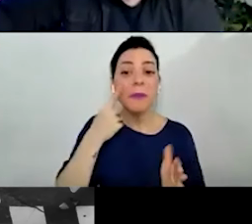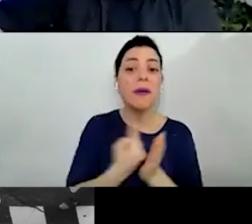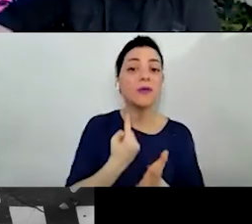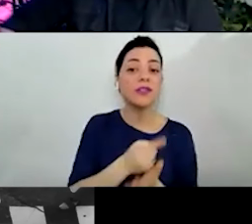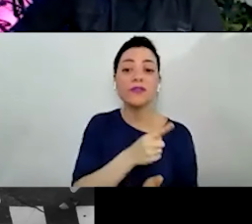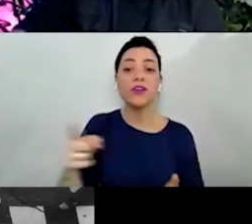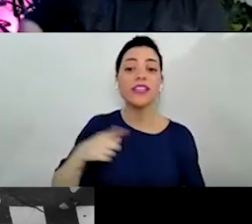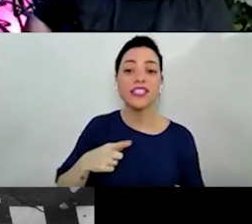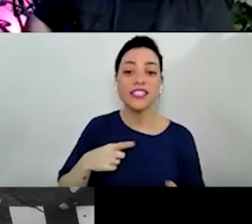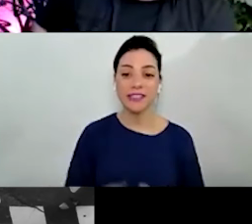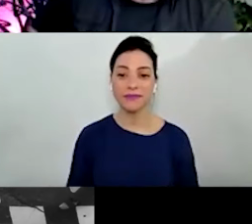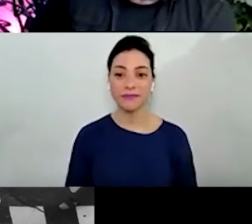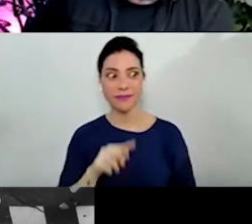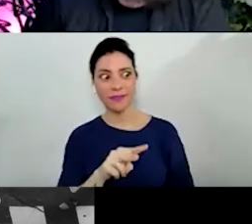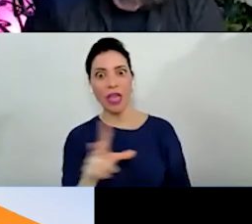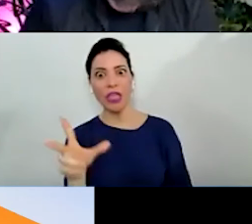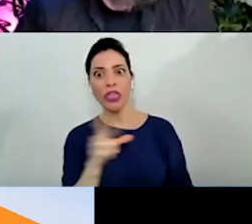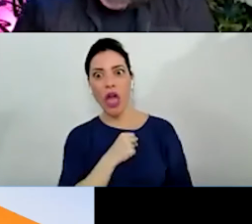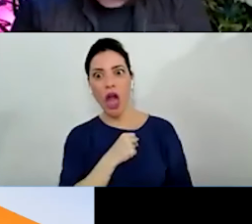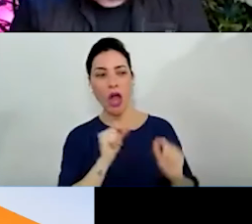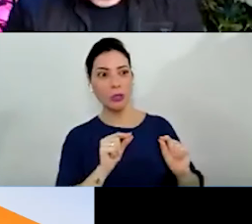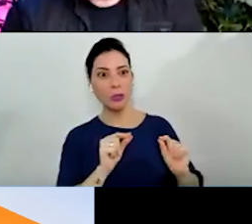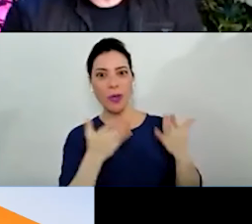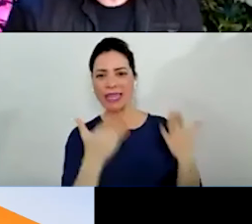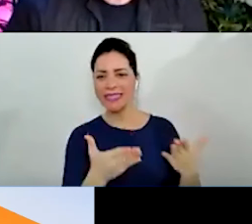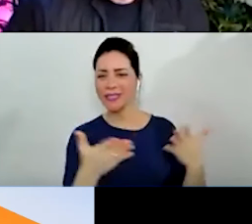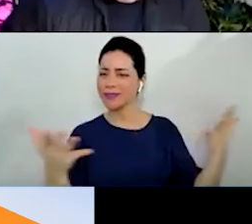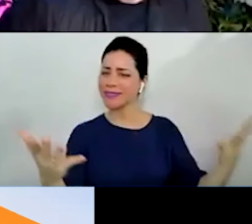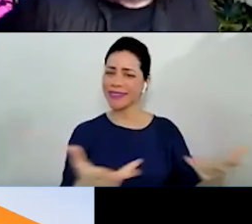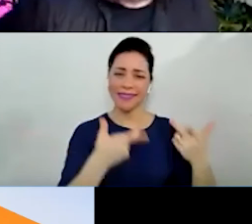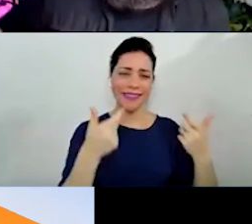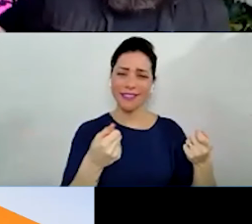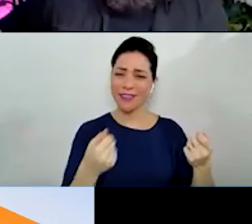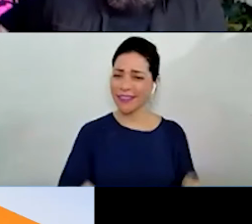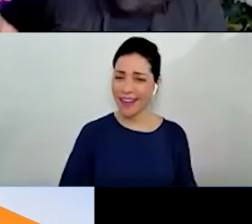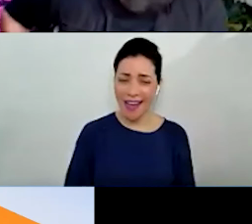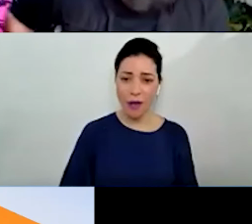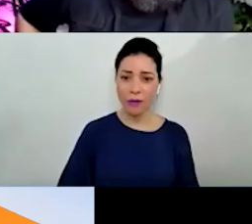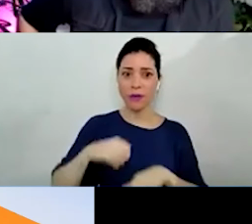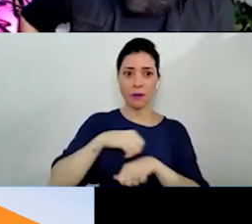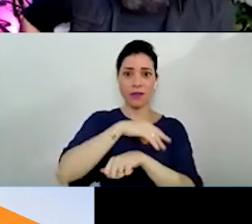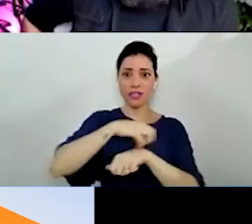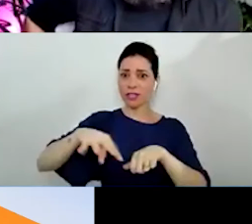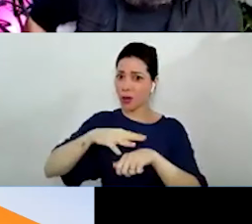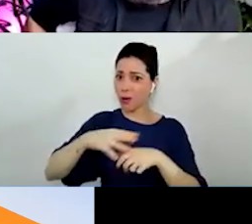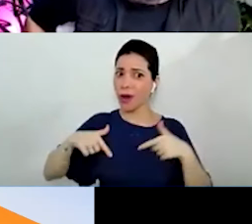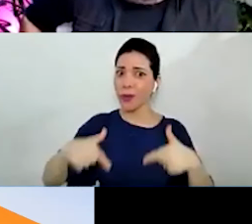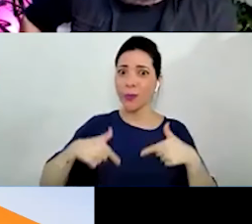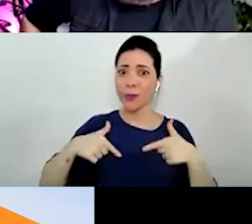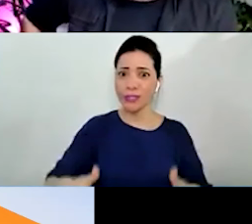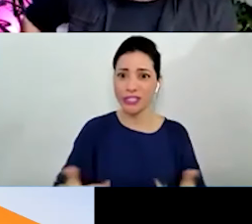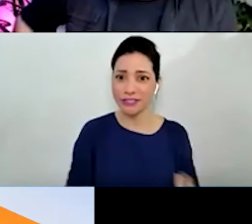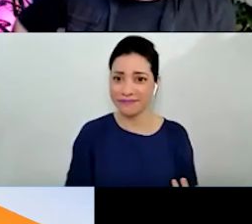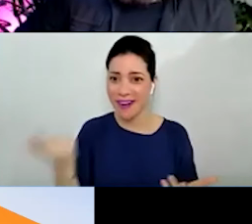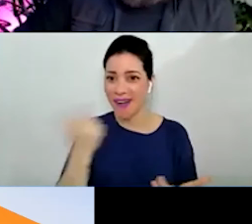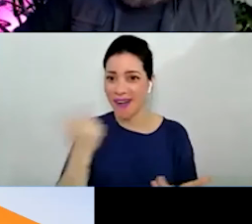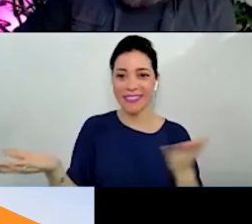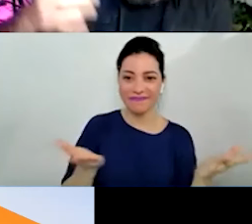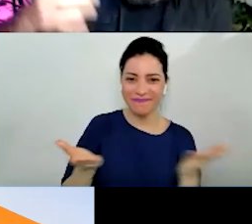Marcelo que isso o cara sensacional o mediador de lute agora em gente